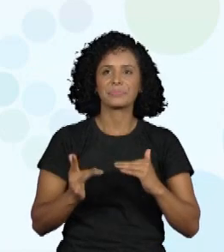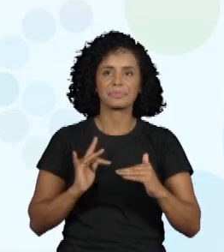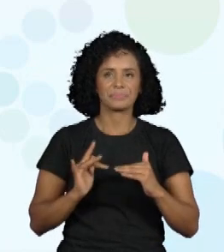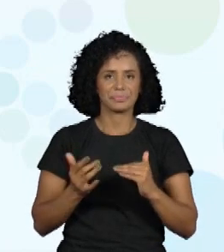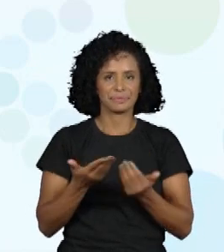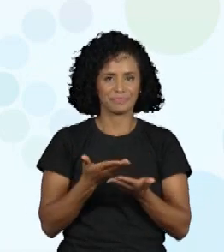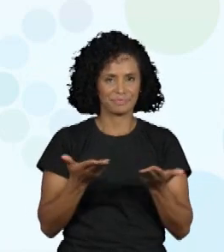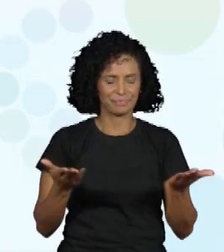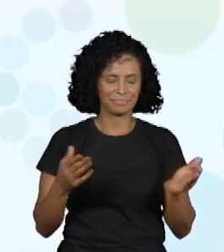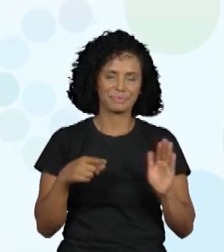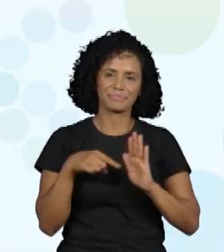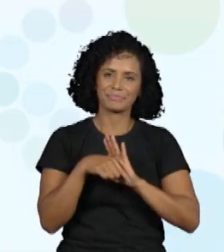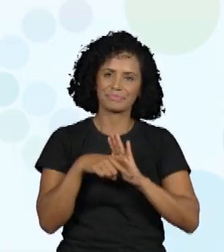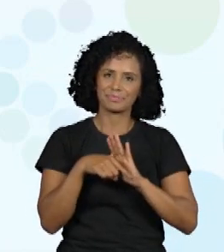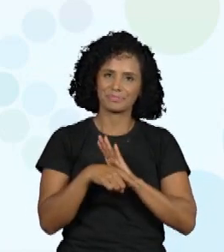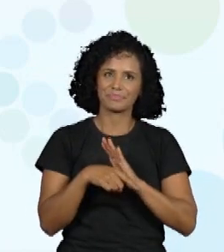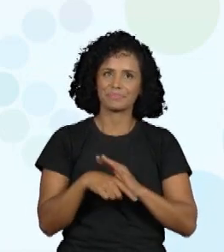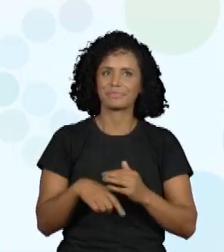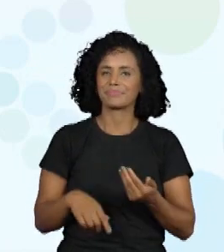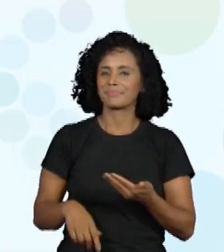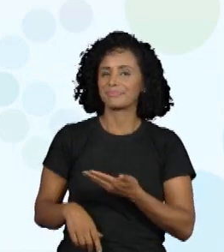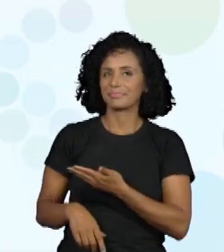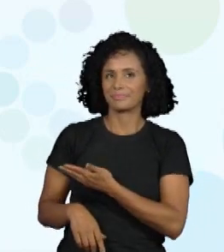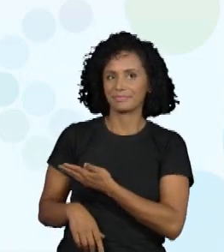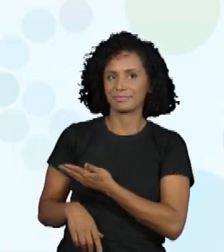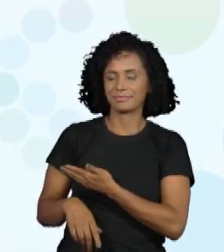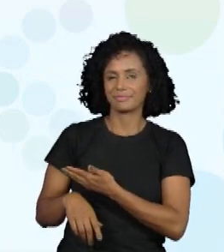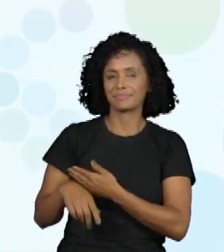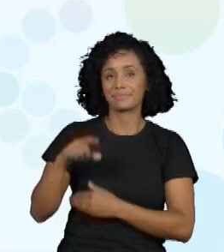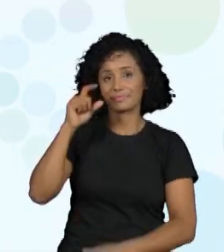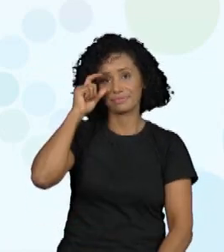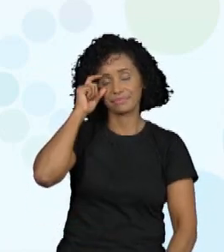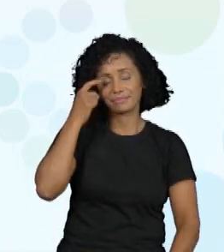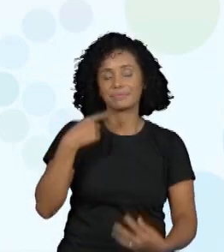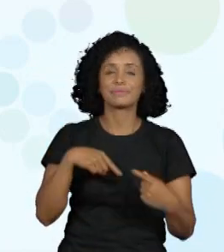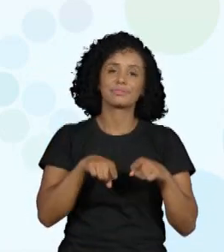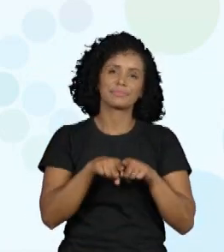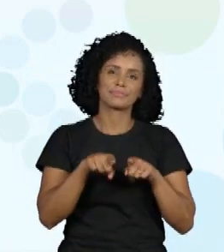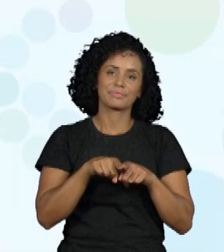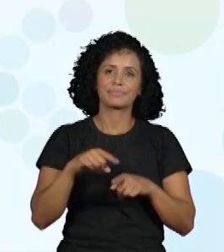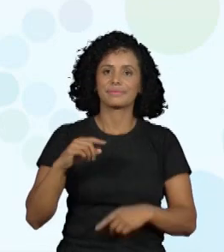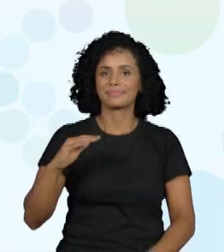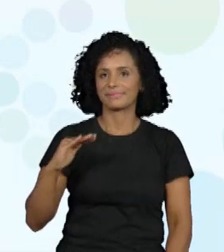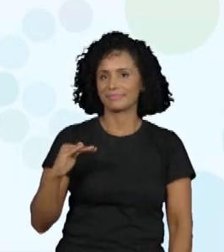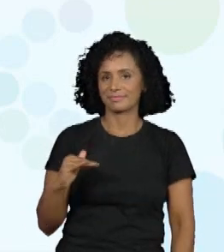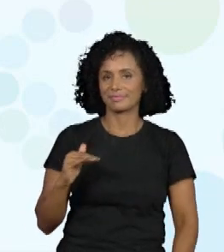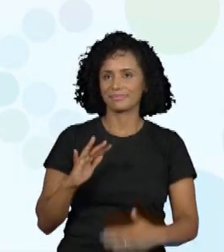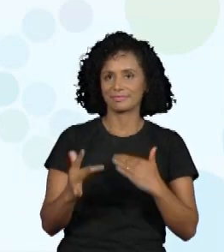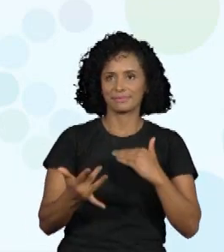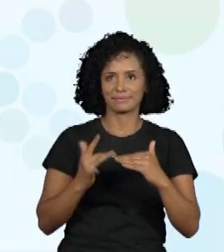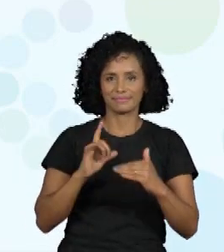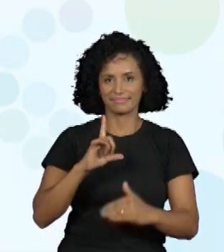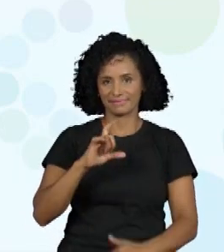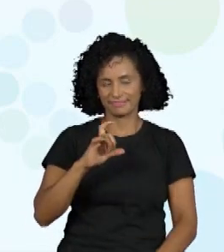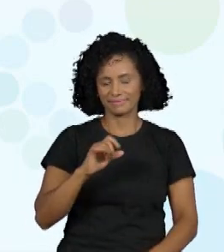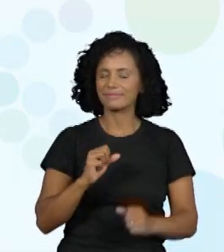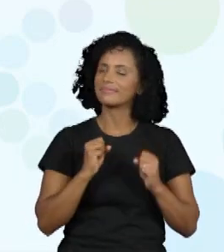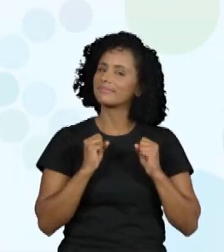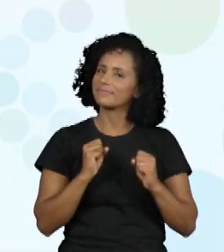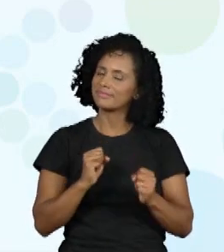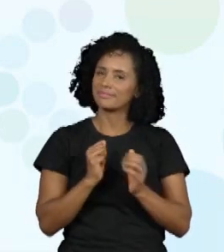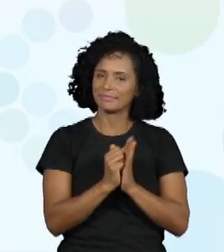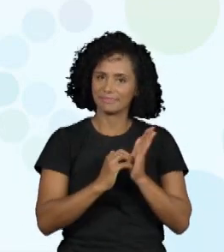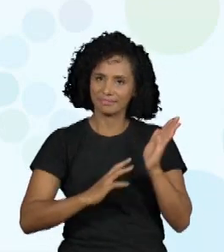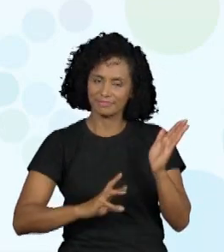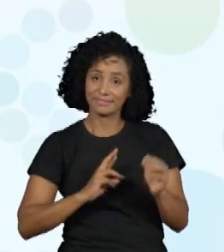sociais, @genoalves_ e @profjoycesp, que vocês possam compartilhar aí conosco